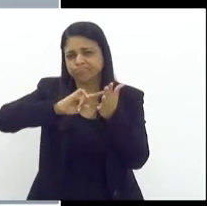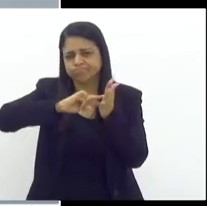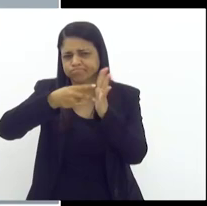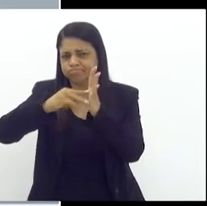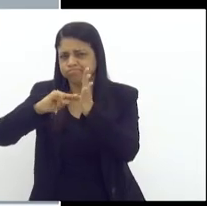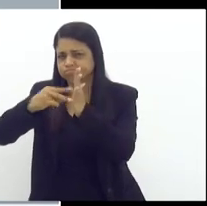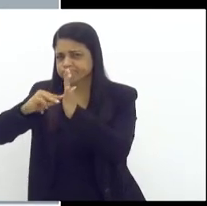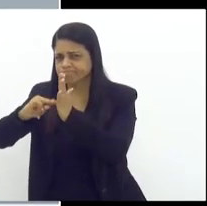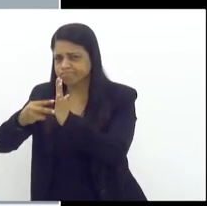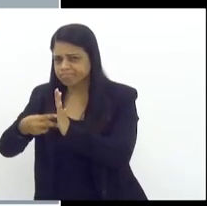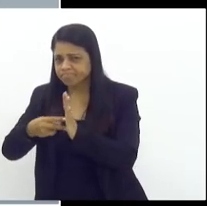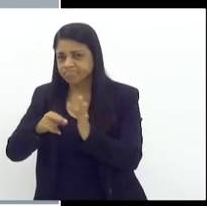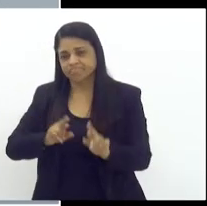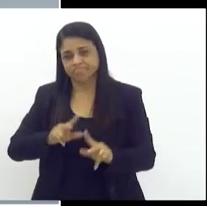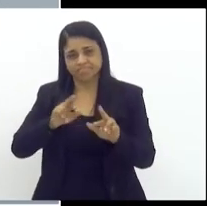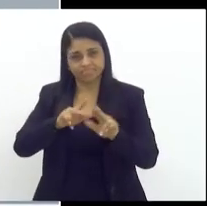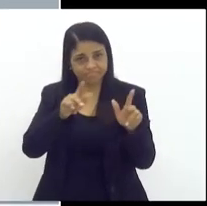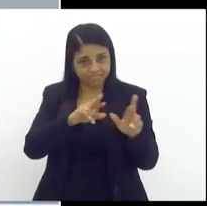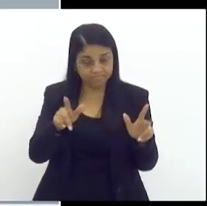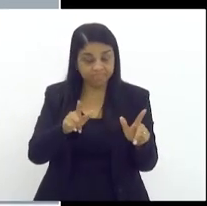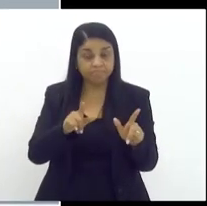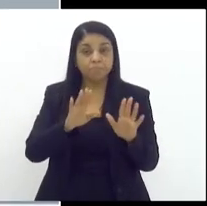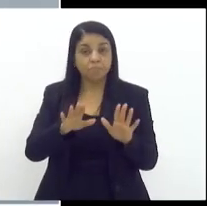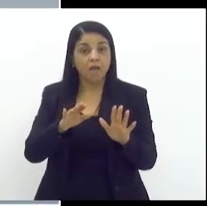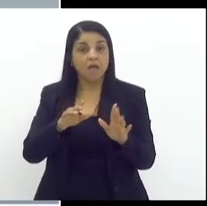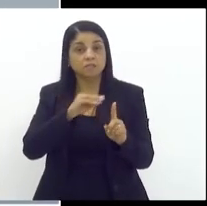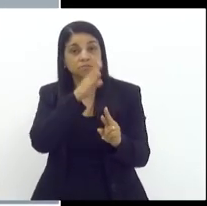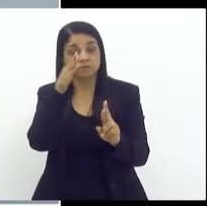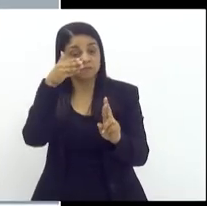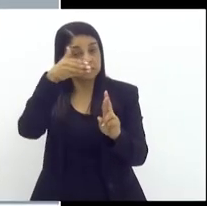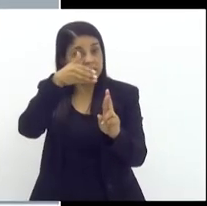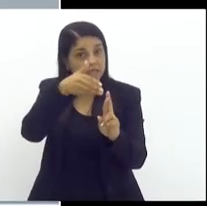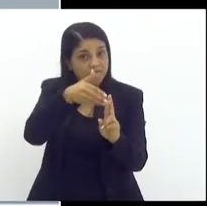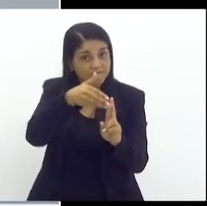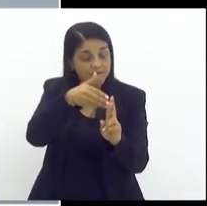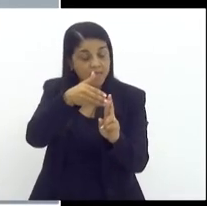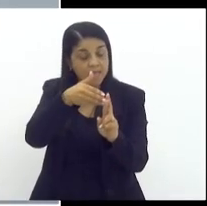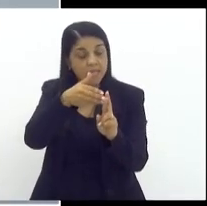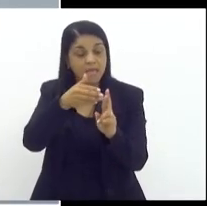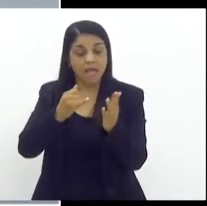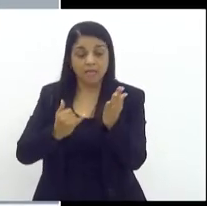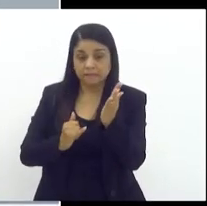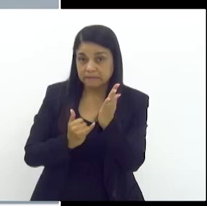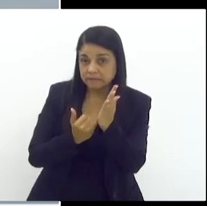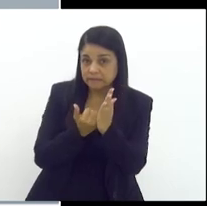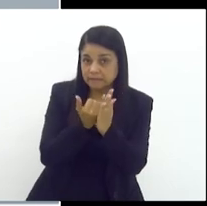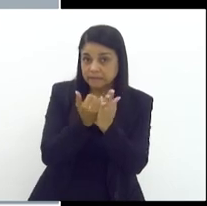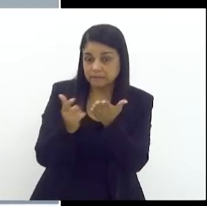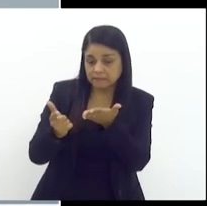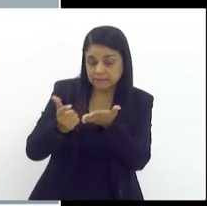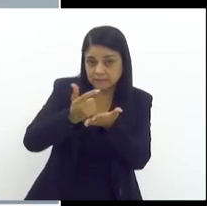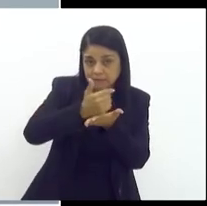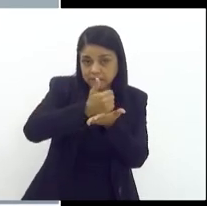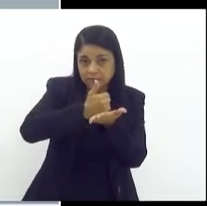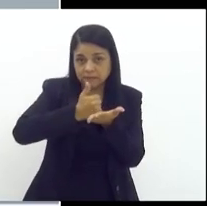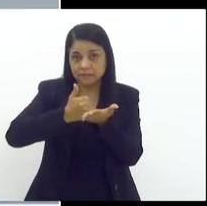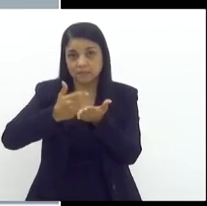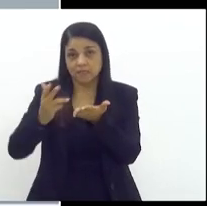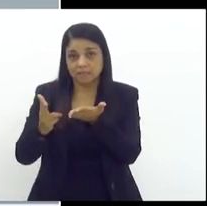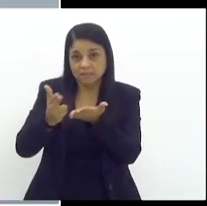mas quando se refere a tribulação a justiça tributária